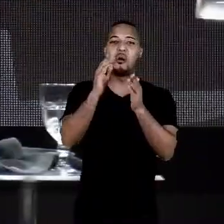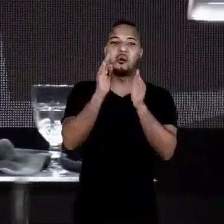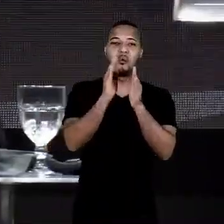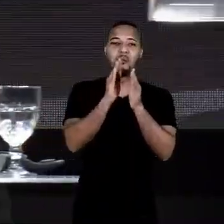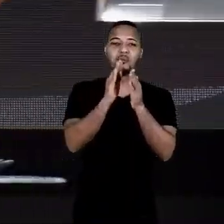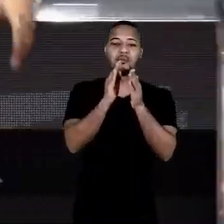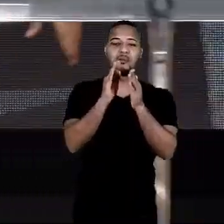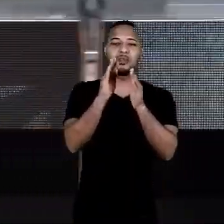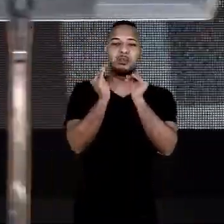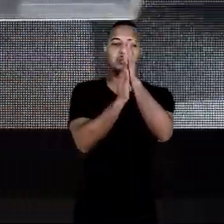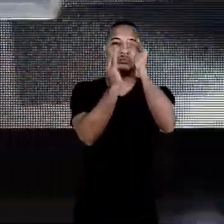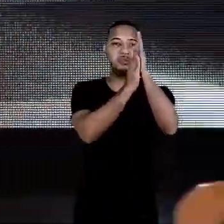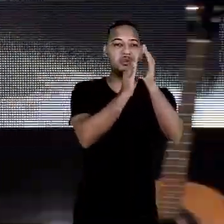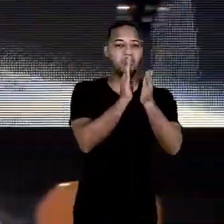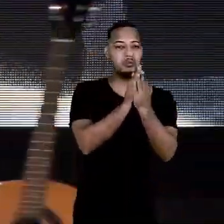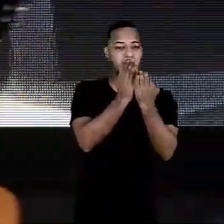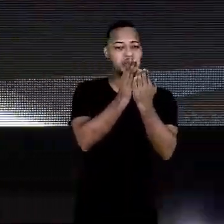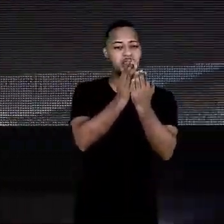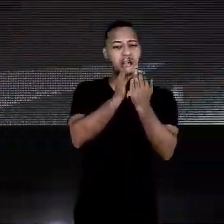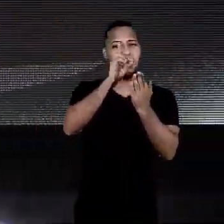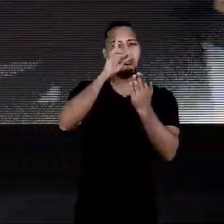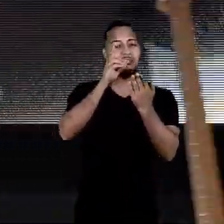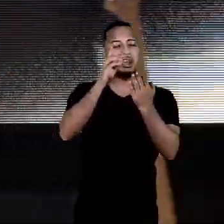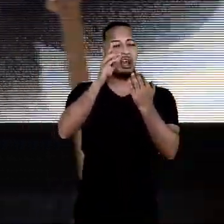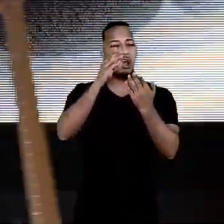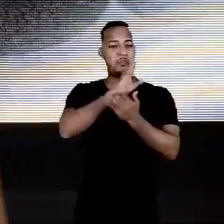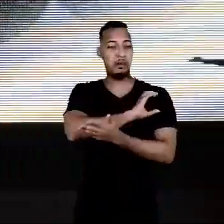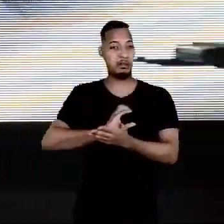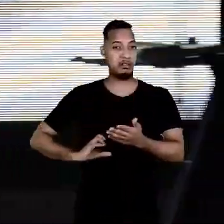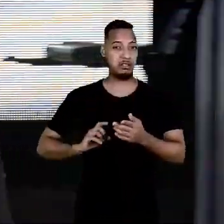não sei se eram as músicas do Start.